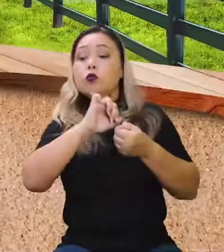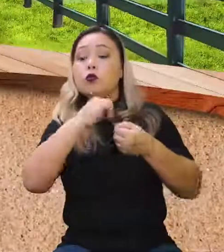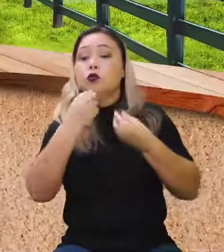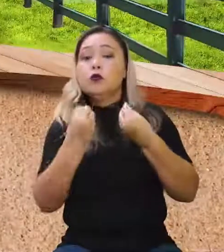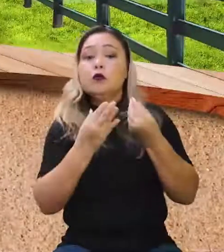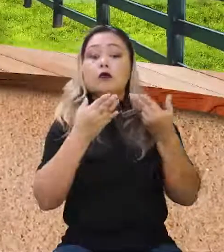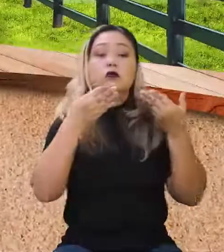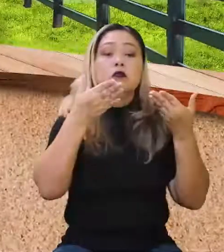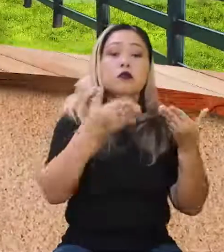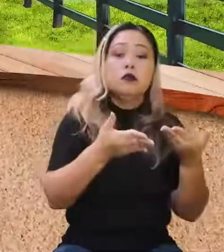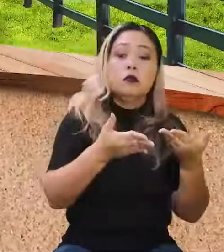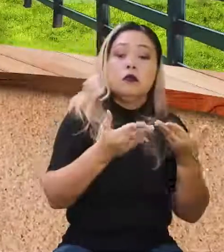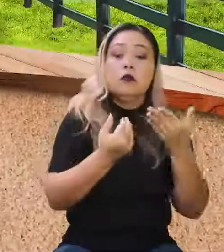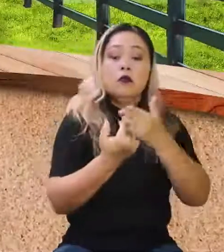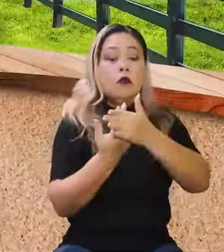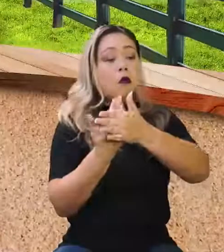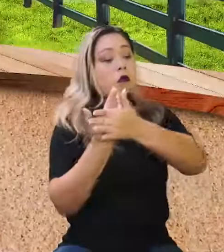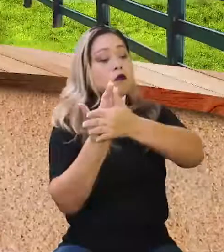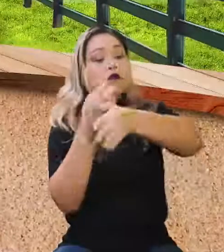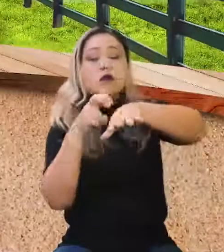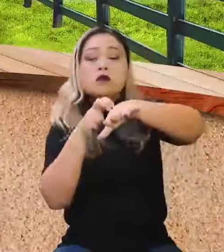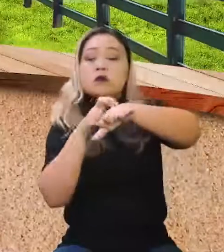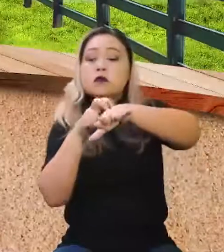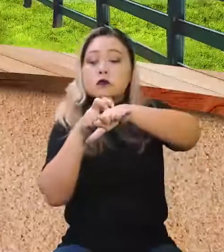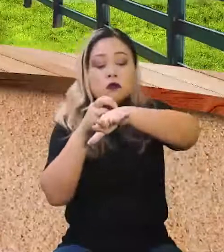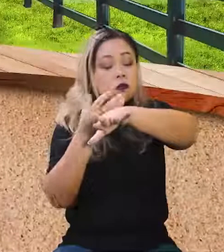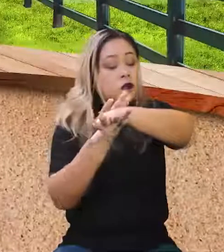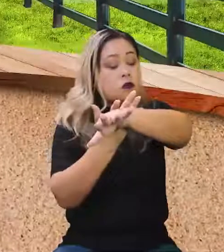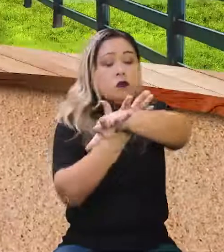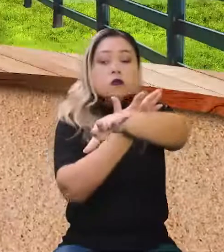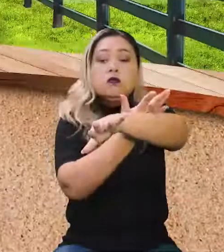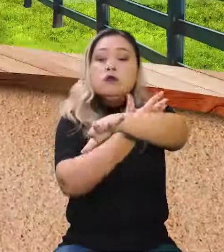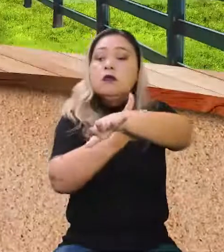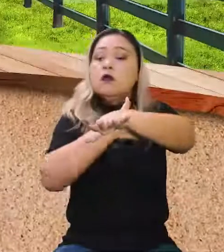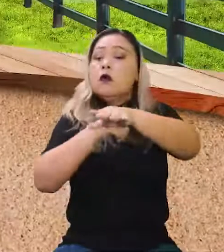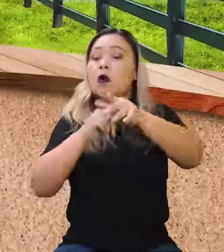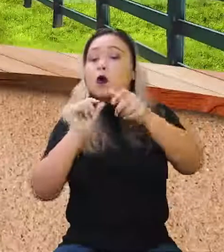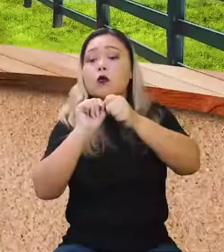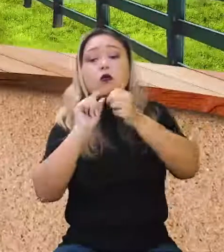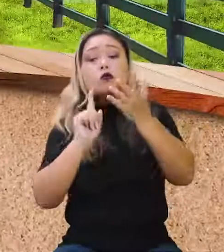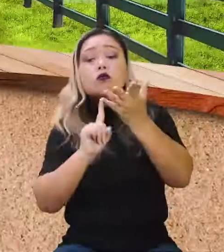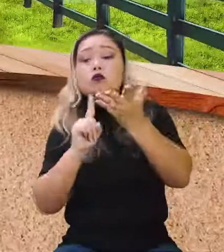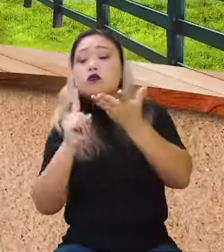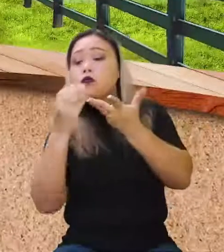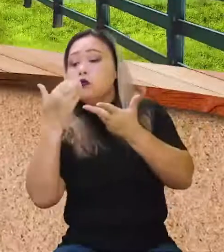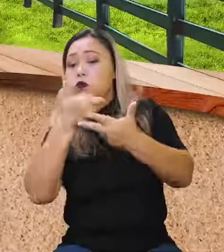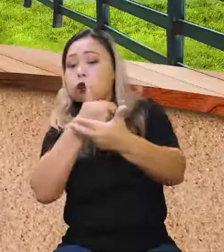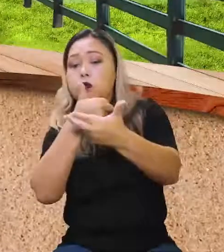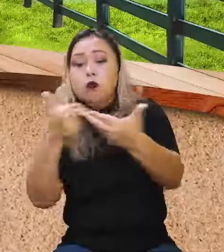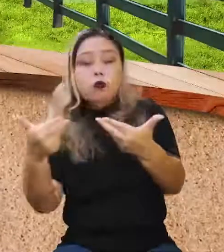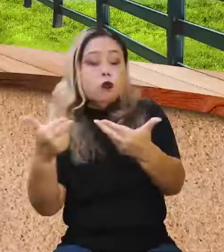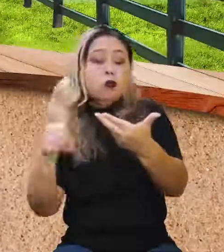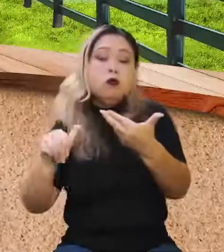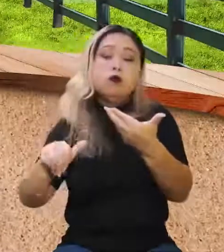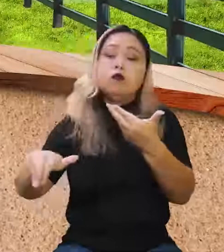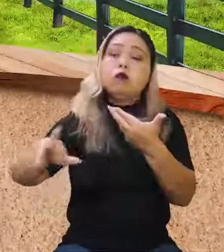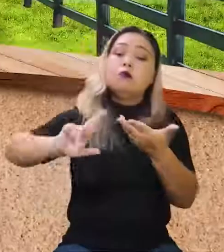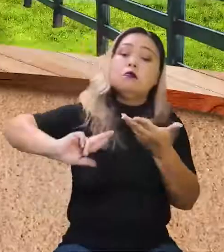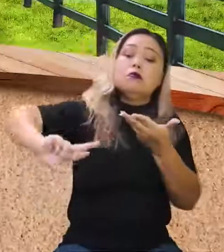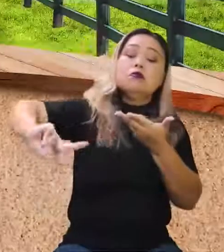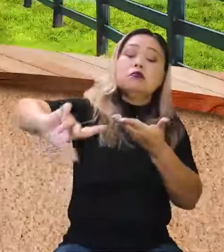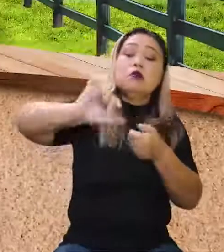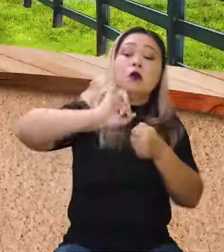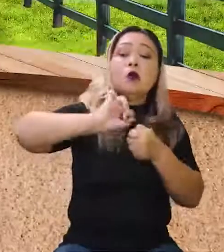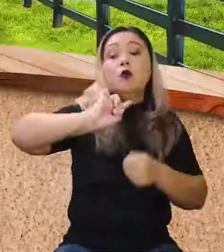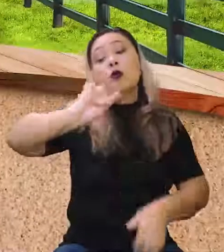parte de hortaliças, né, olericultura, fruticultura, não só